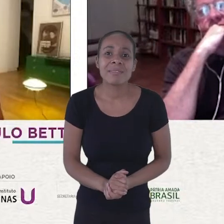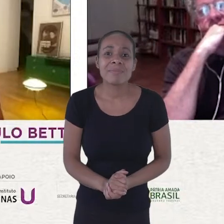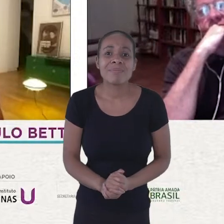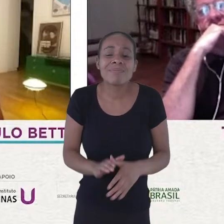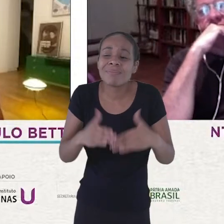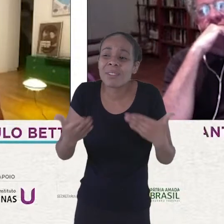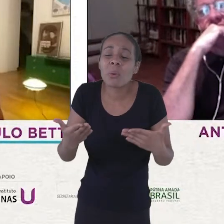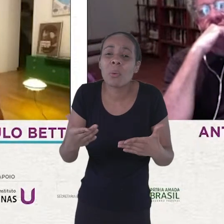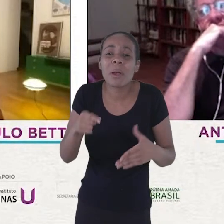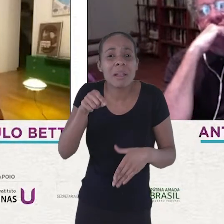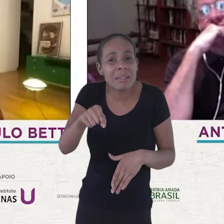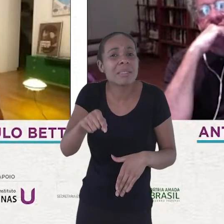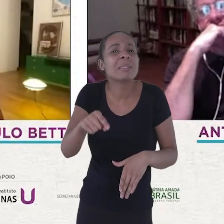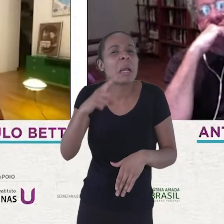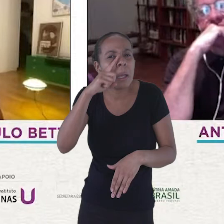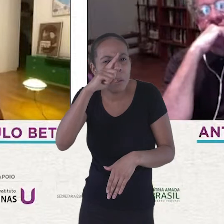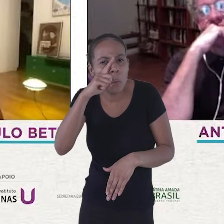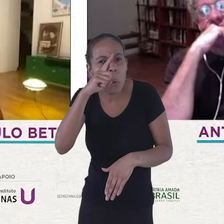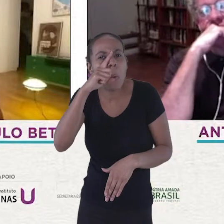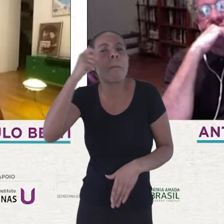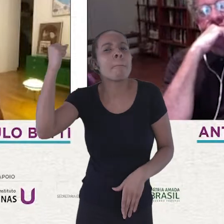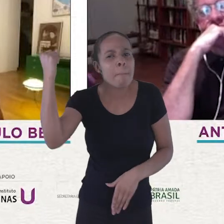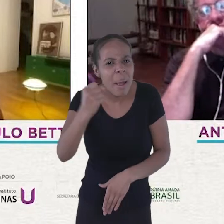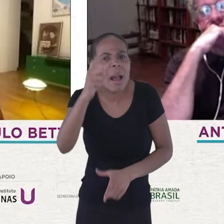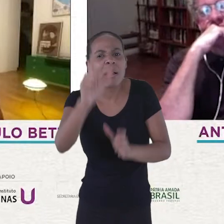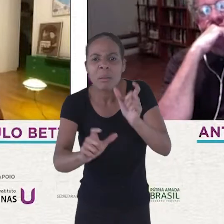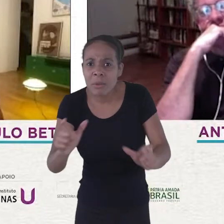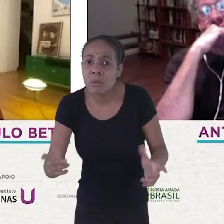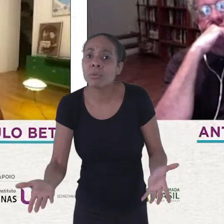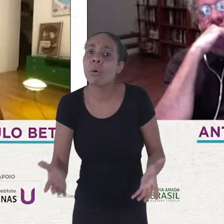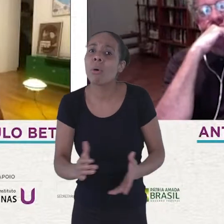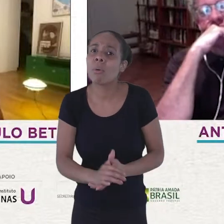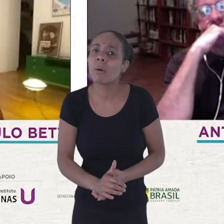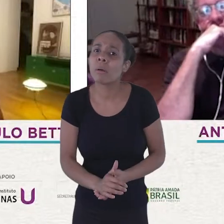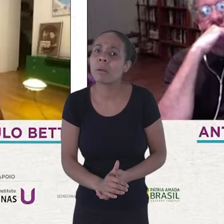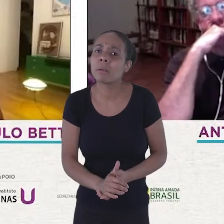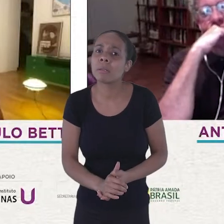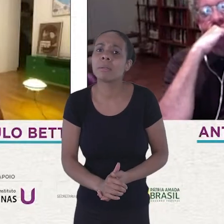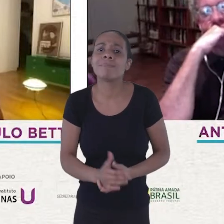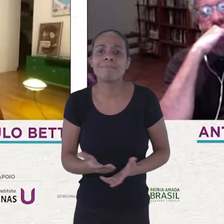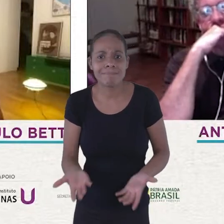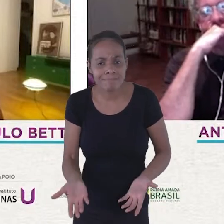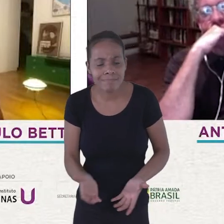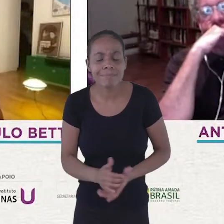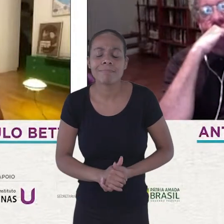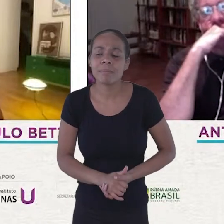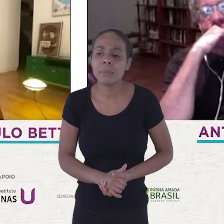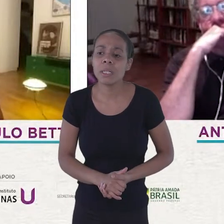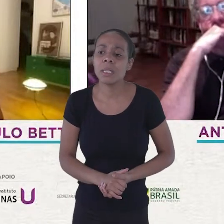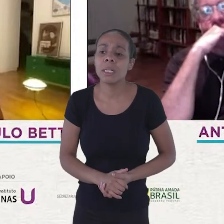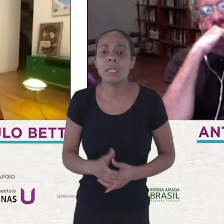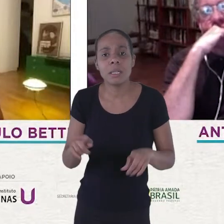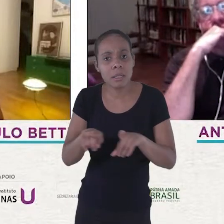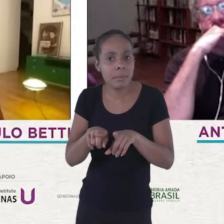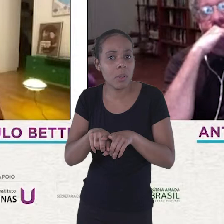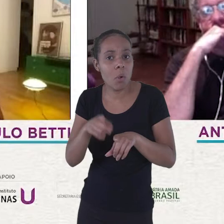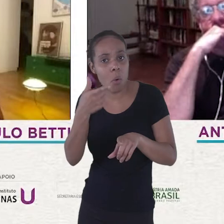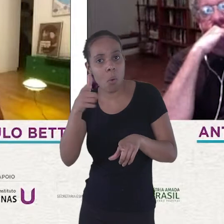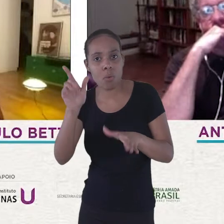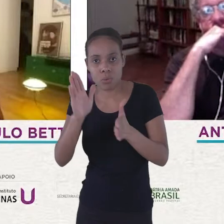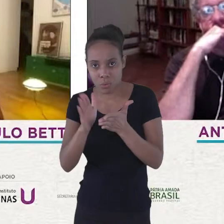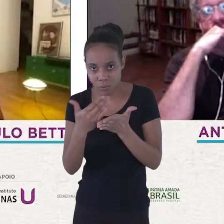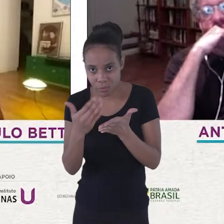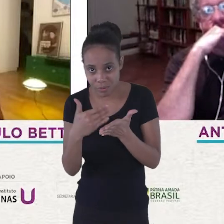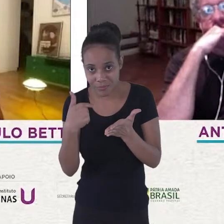mata as pessoas. E isso foi esse meu outro livro que eu já escrevi, que é exatamente o